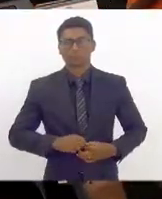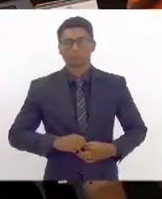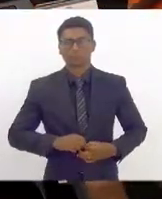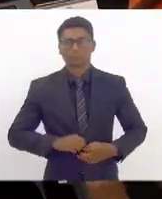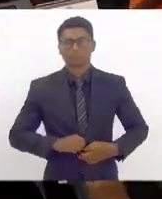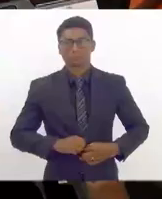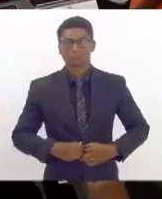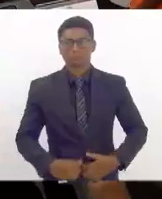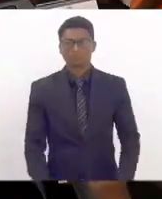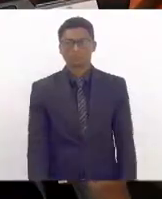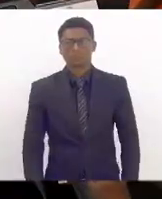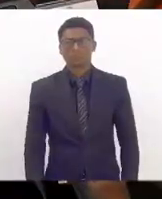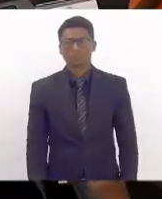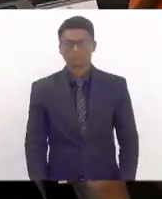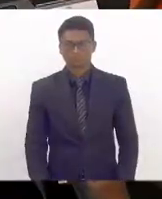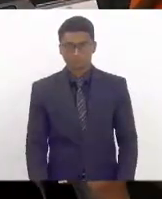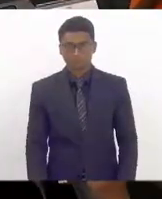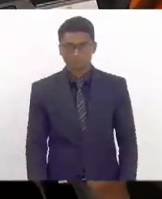tá bom